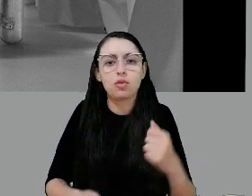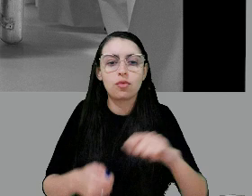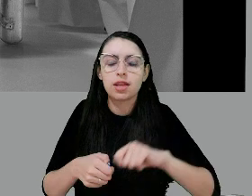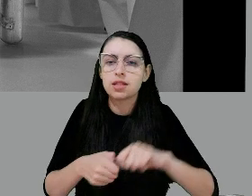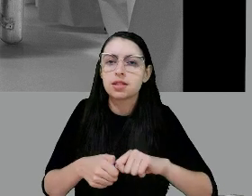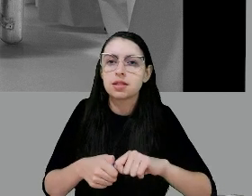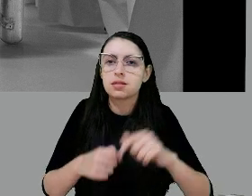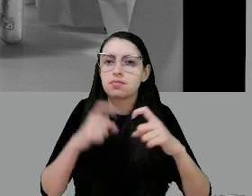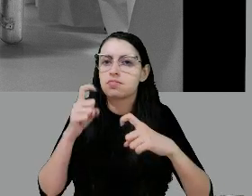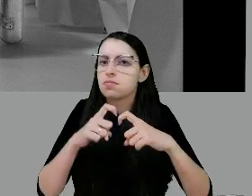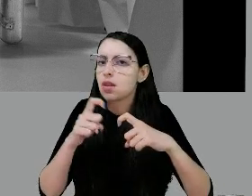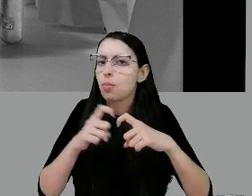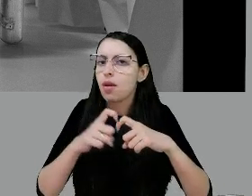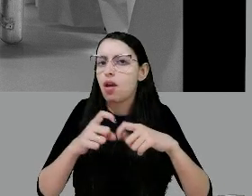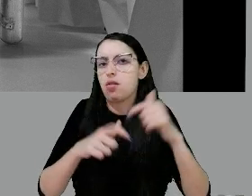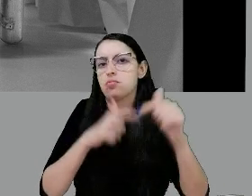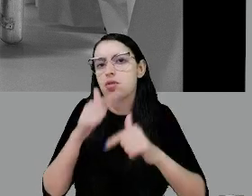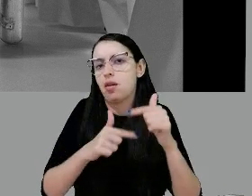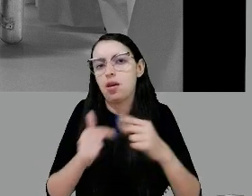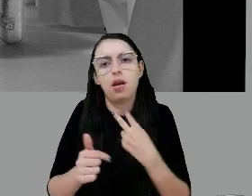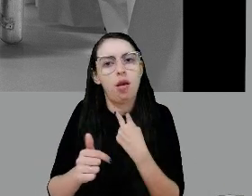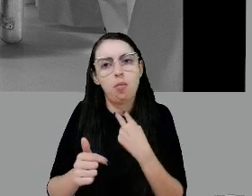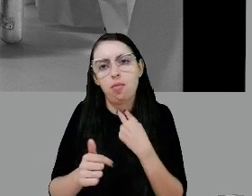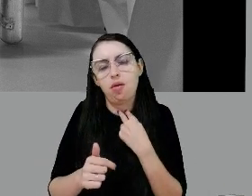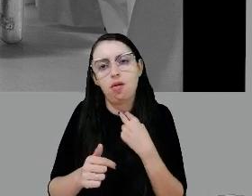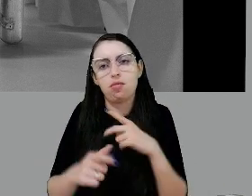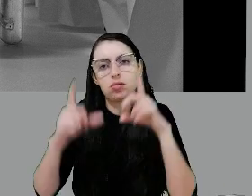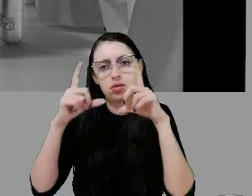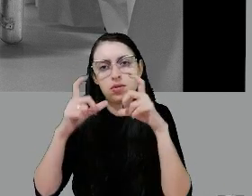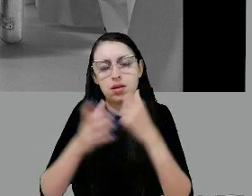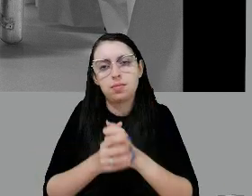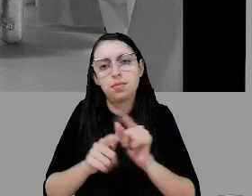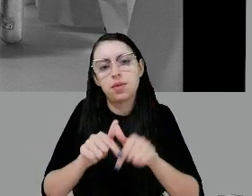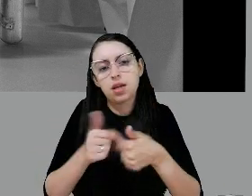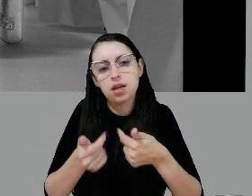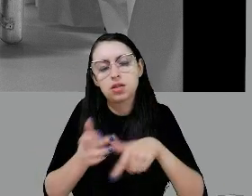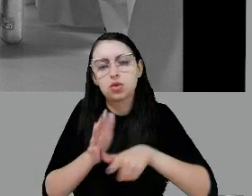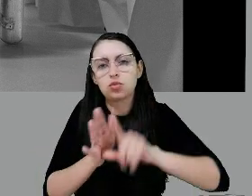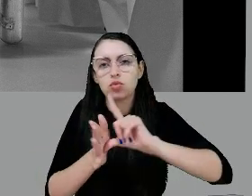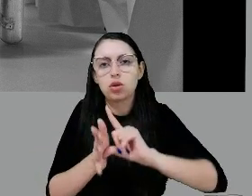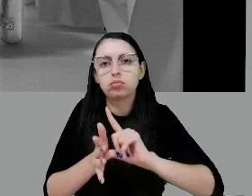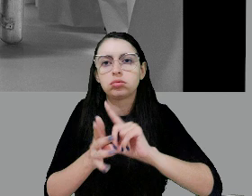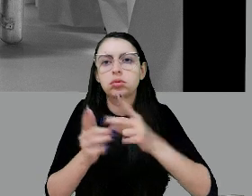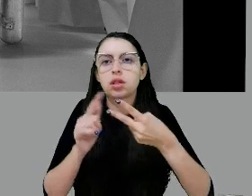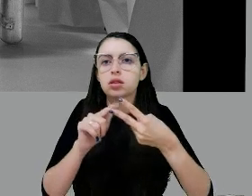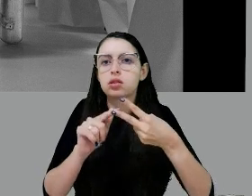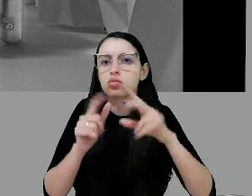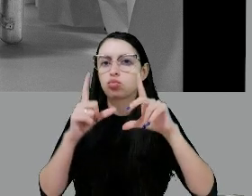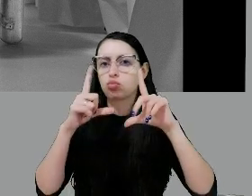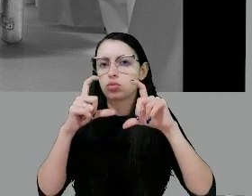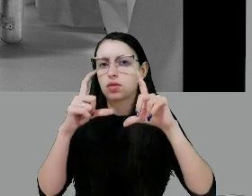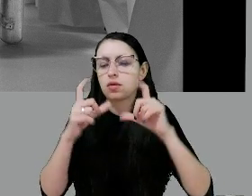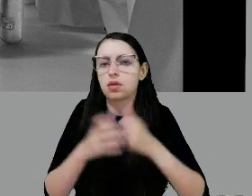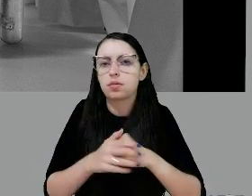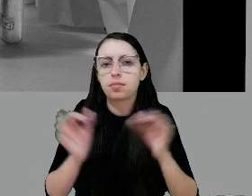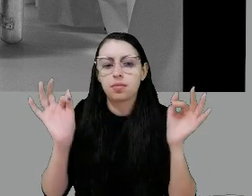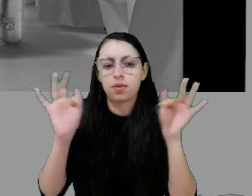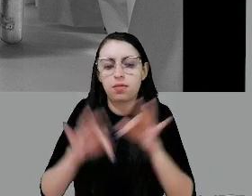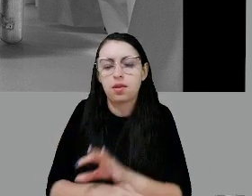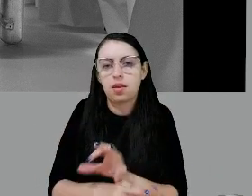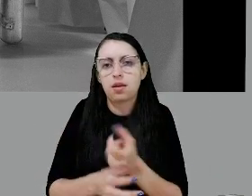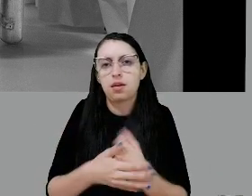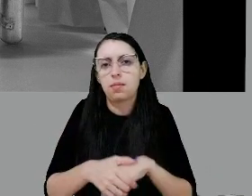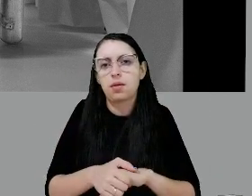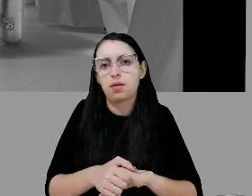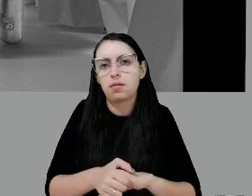o fazer profissional dele diário, que não permite. Mas se a gente puder voltar na segunda fotografia, por favor, só para a gente